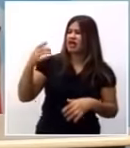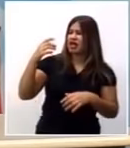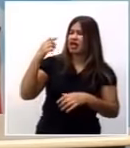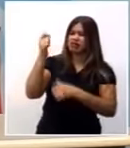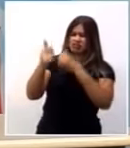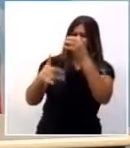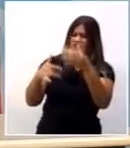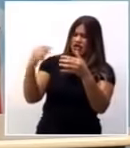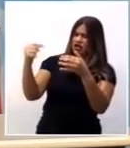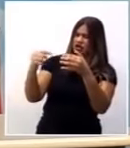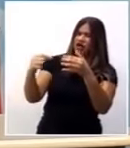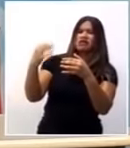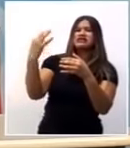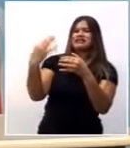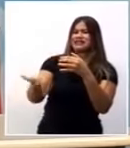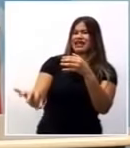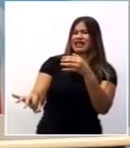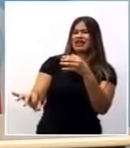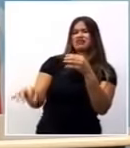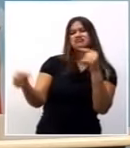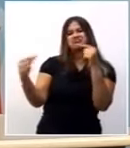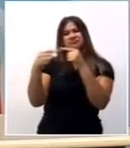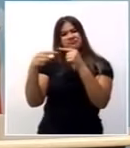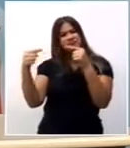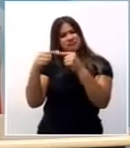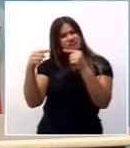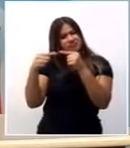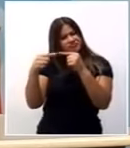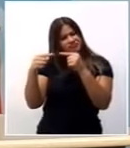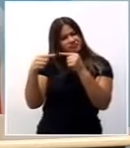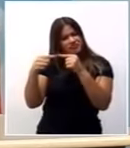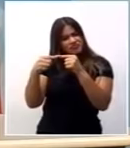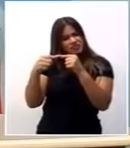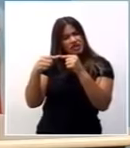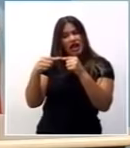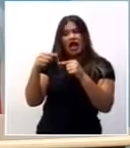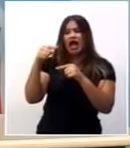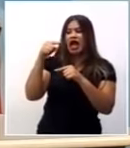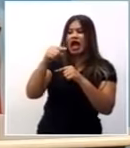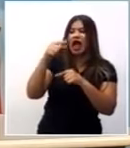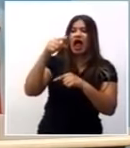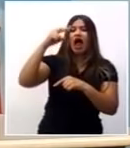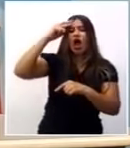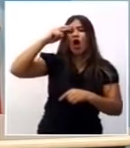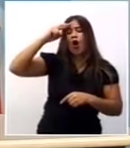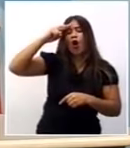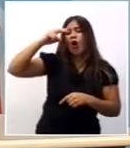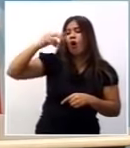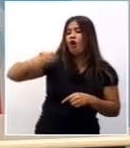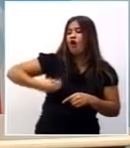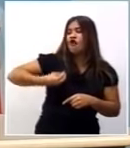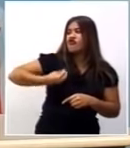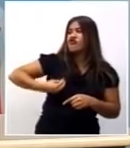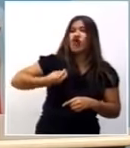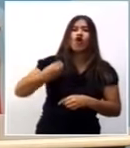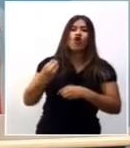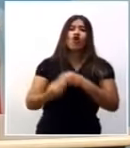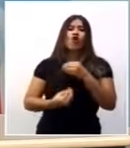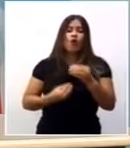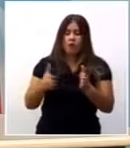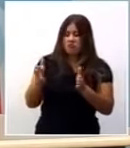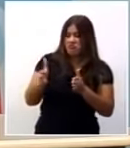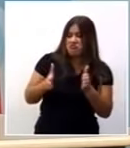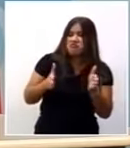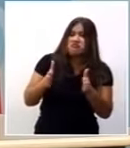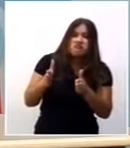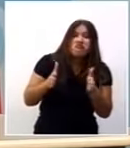essa conversa que ele teve? Esse momento histórico dessa pessoa, ela viveu isso nesse período? Como foi esse período? Porque ela vai contar uma